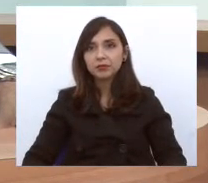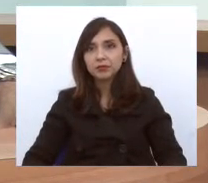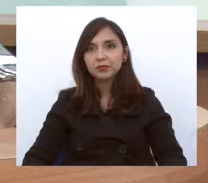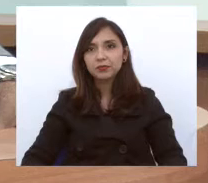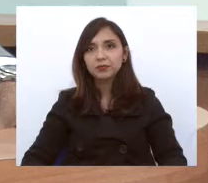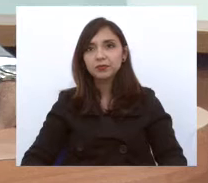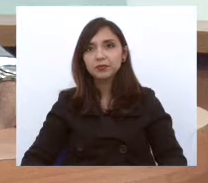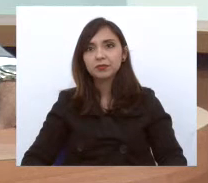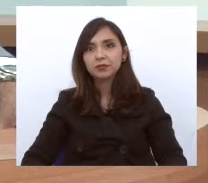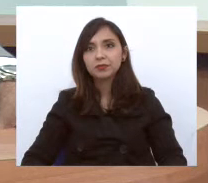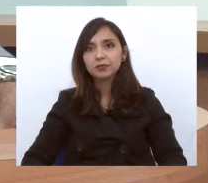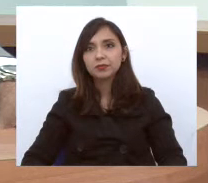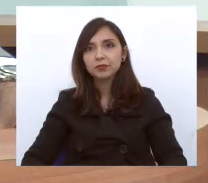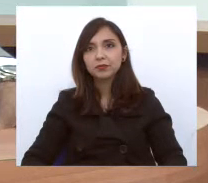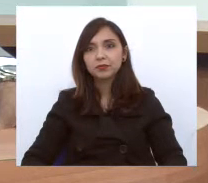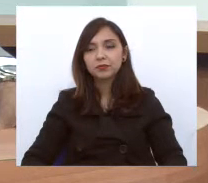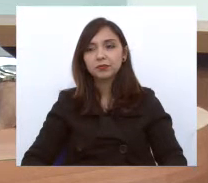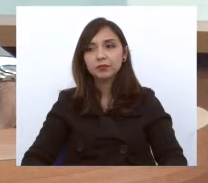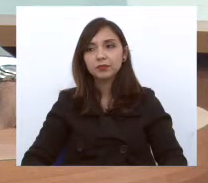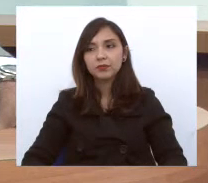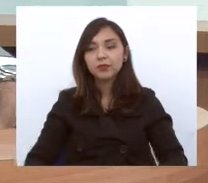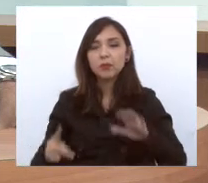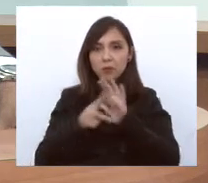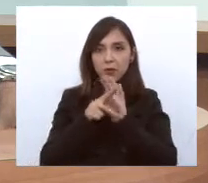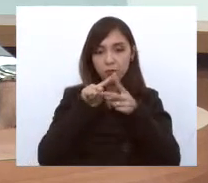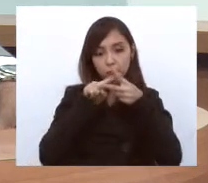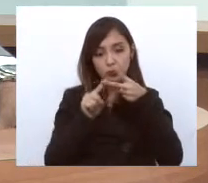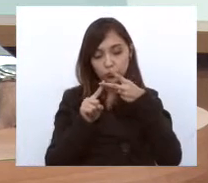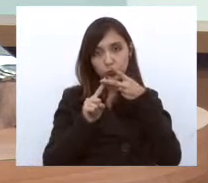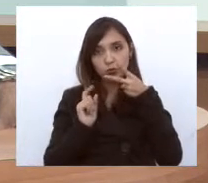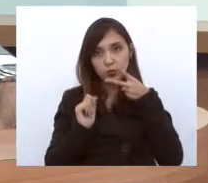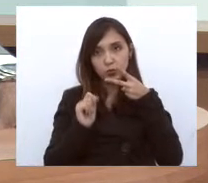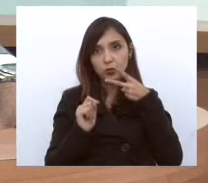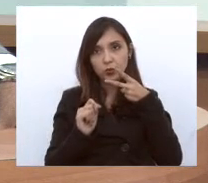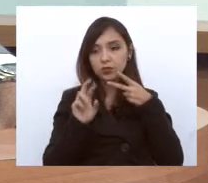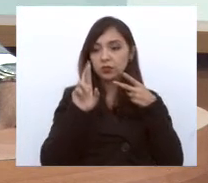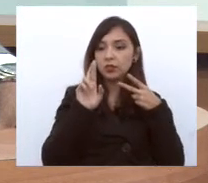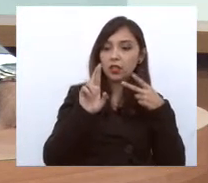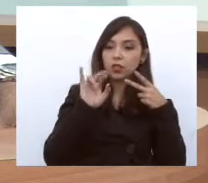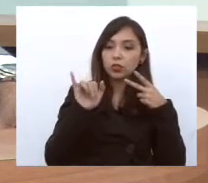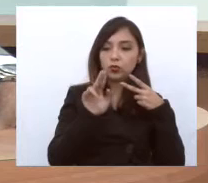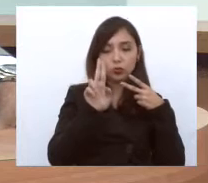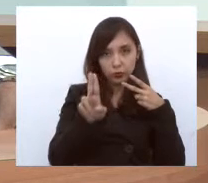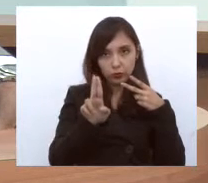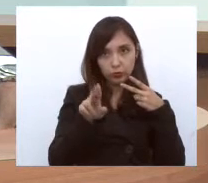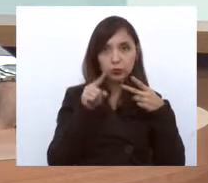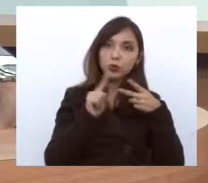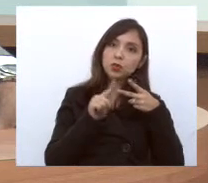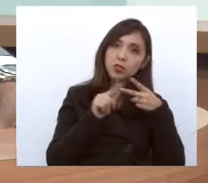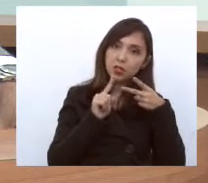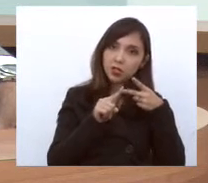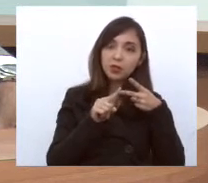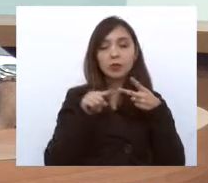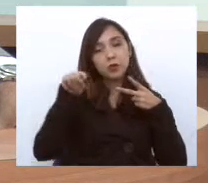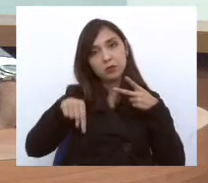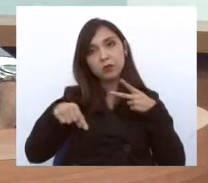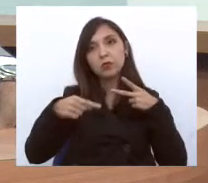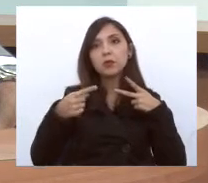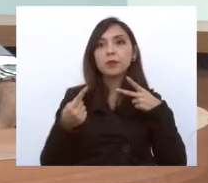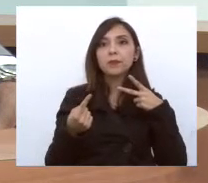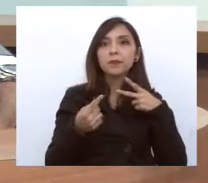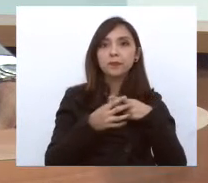E foi o caso, aliás, os dois casos, do regime jurídico único e esse